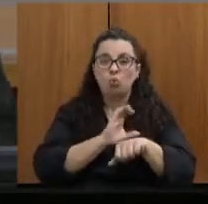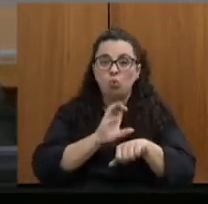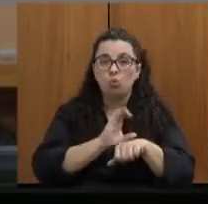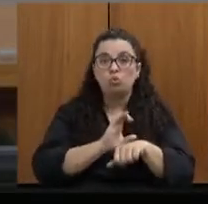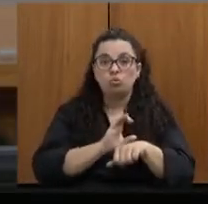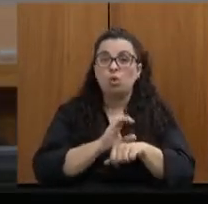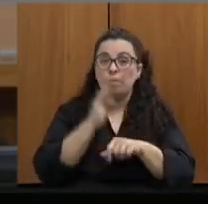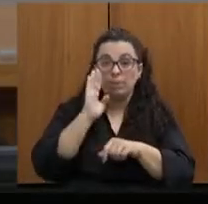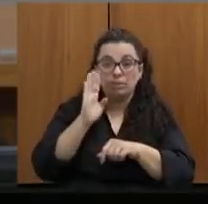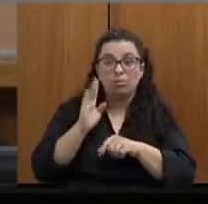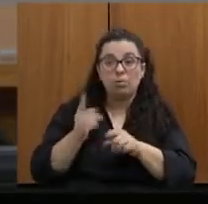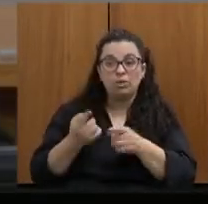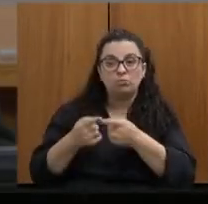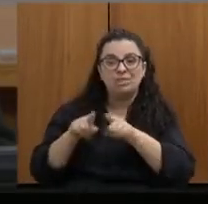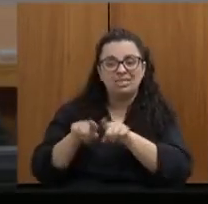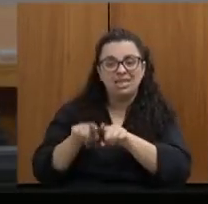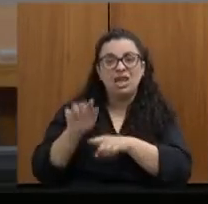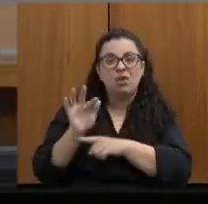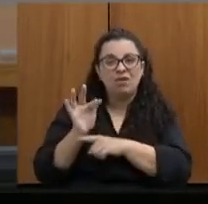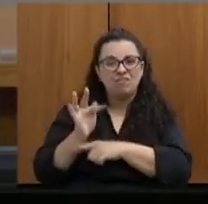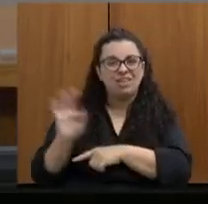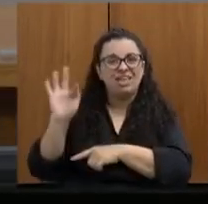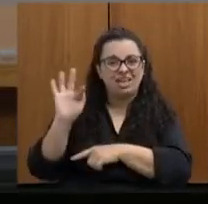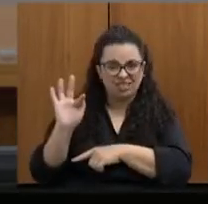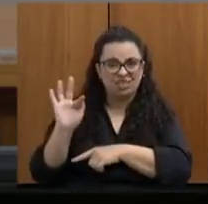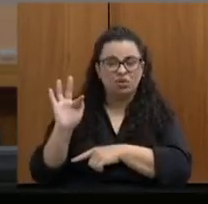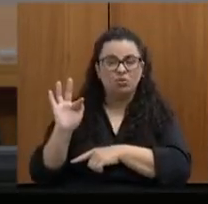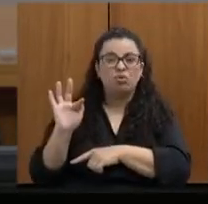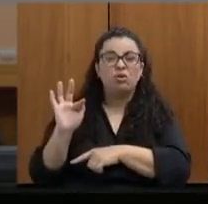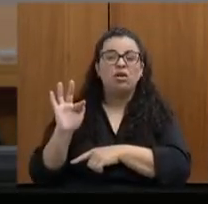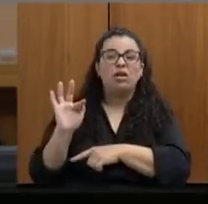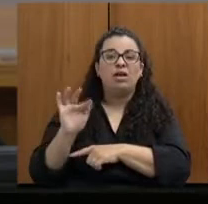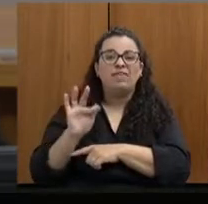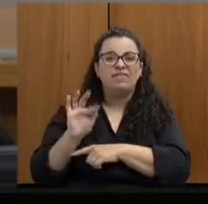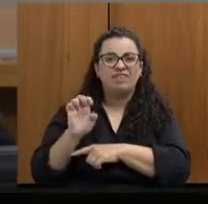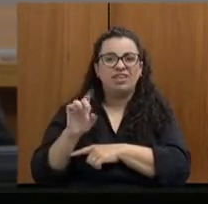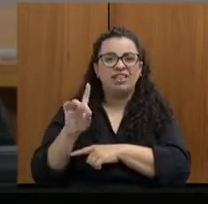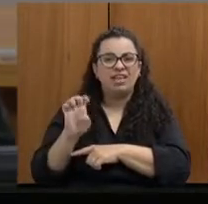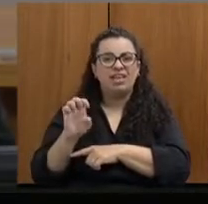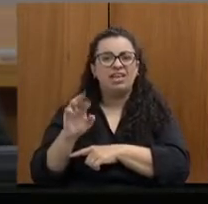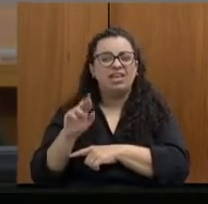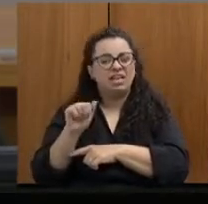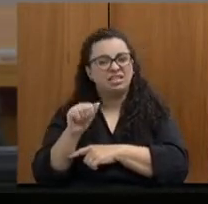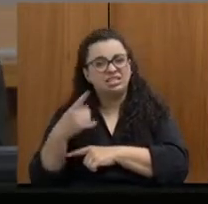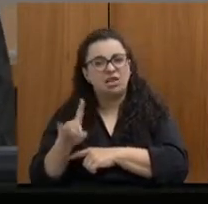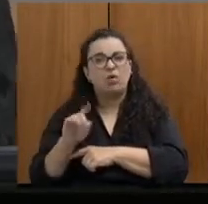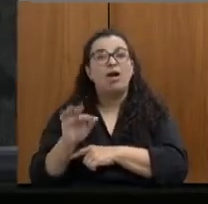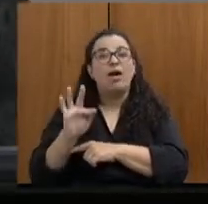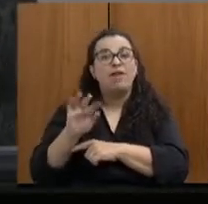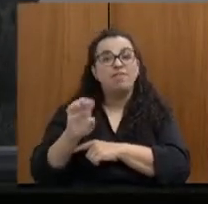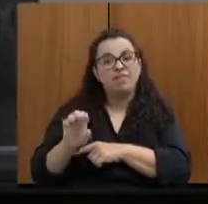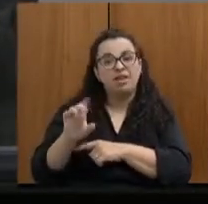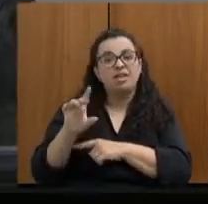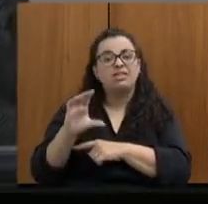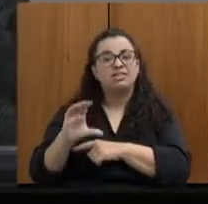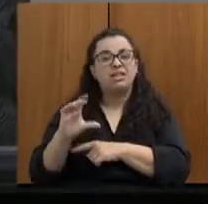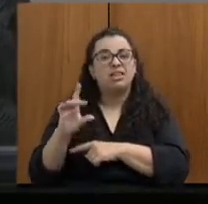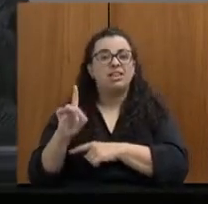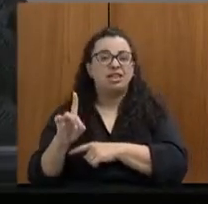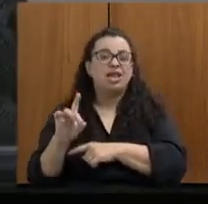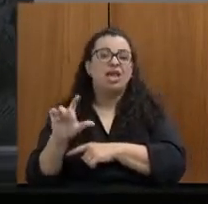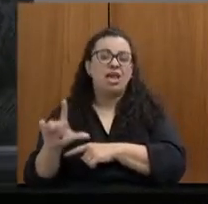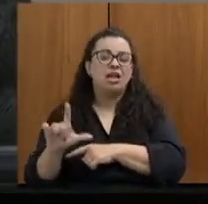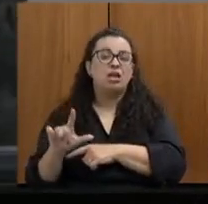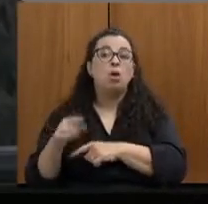está disposta a nos oferecer cursos de qualificação. E por que a CDL? Porque o comércio